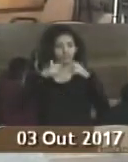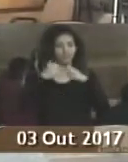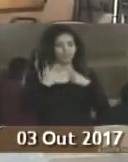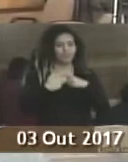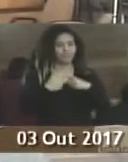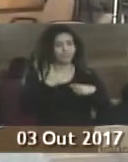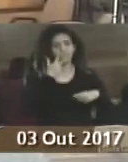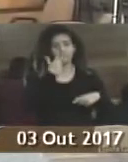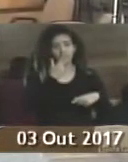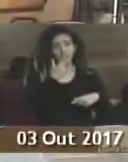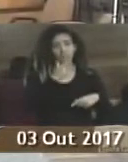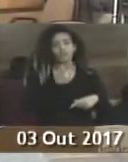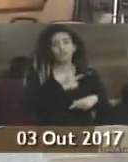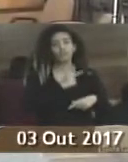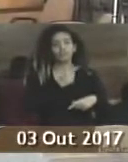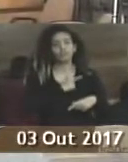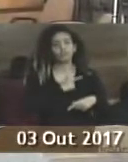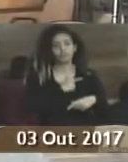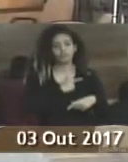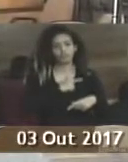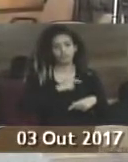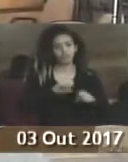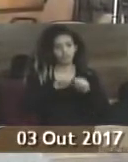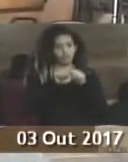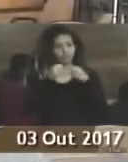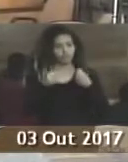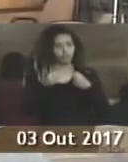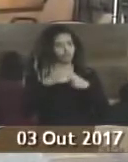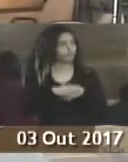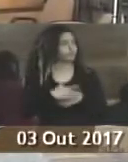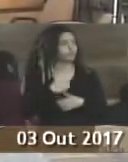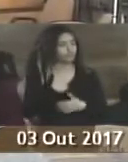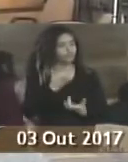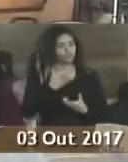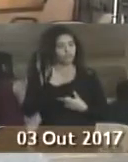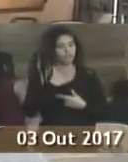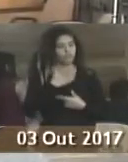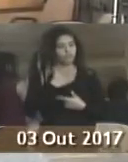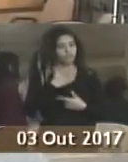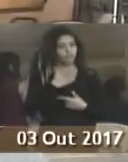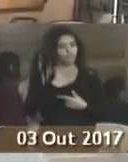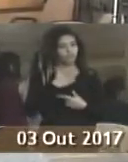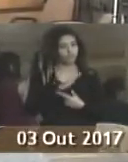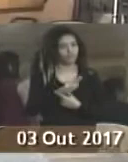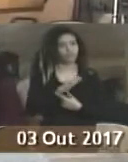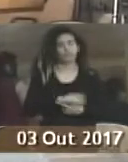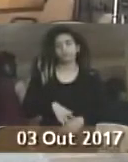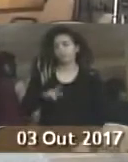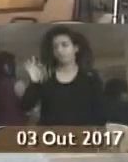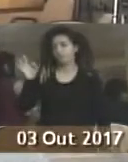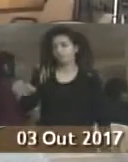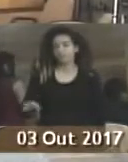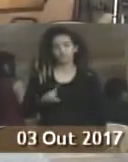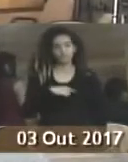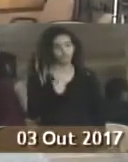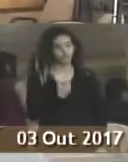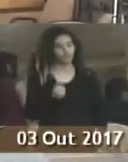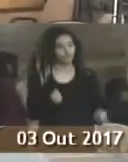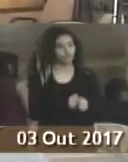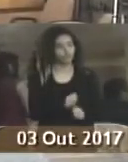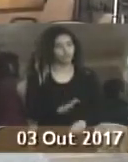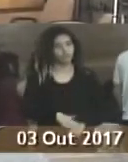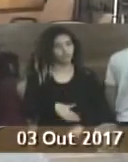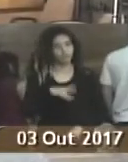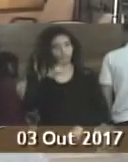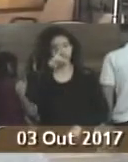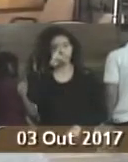quebrada, né? Então, a gente pediu aqui, e você fortalece aí, por favor. Com certeza, vereadora, juntos somos mais fortes e